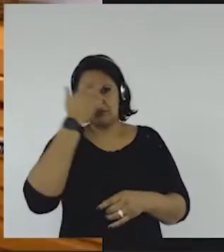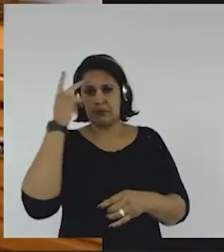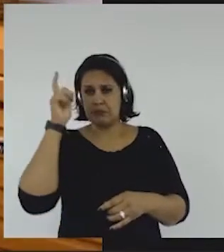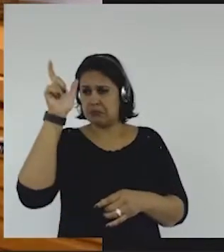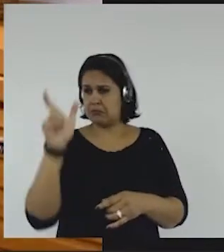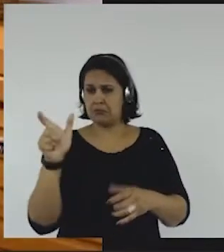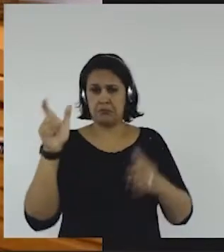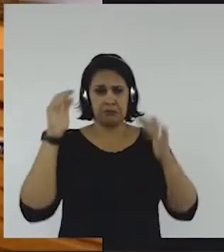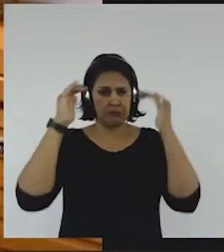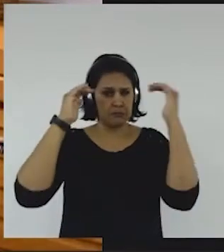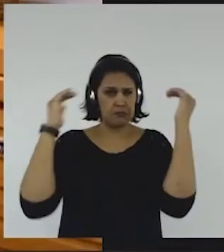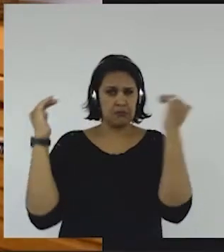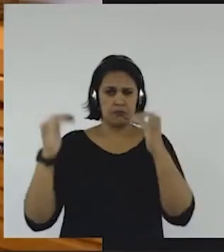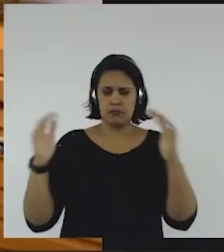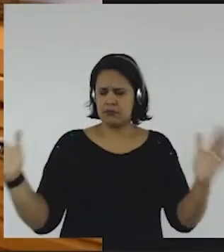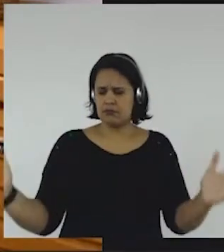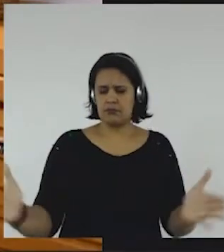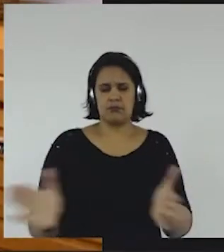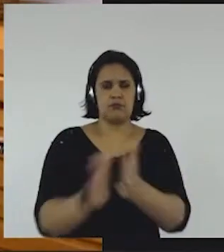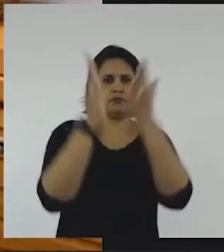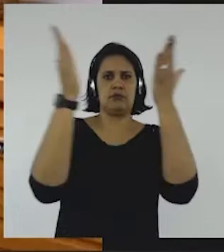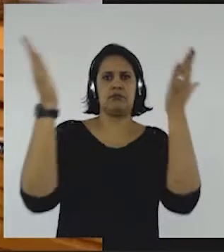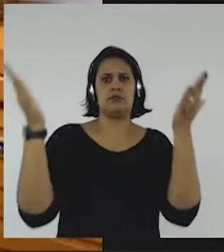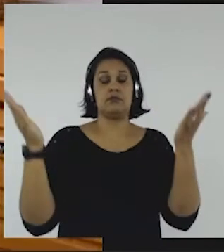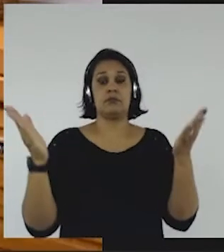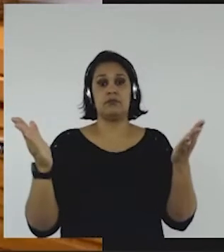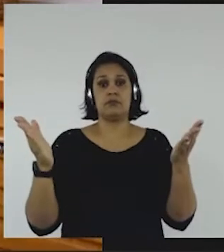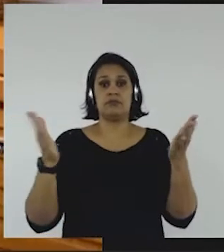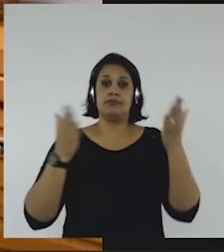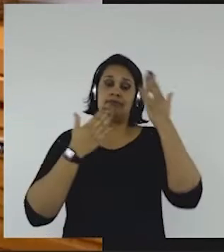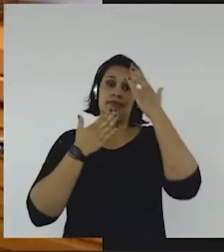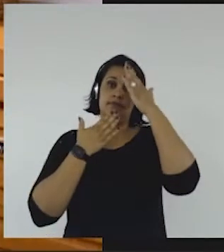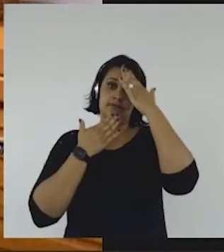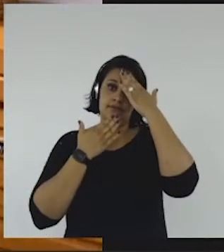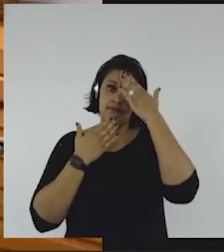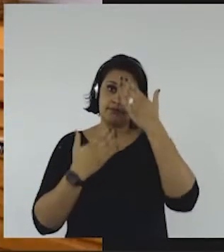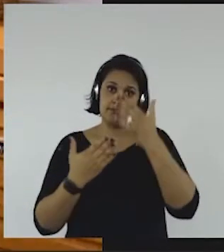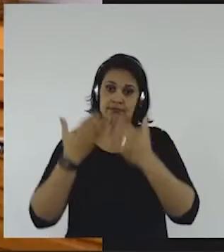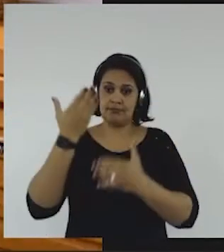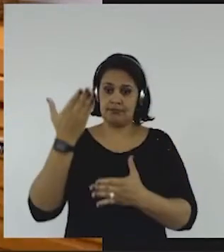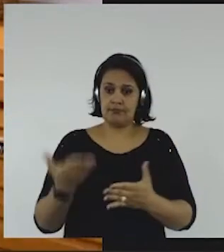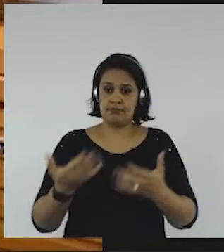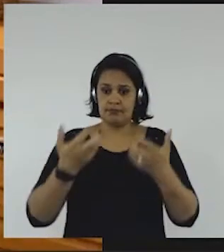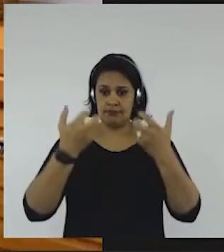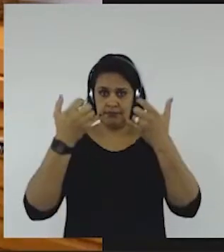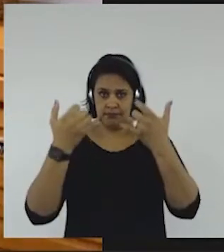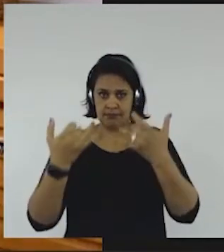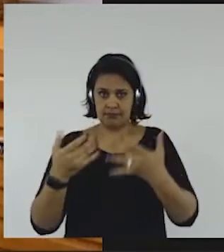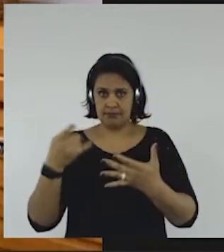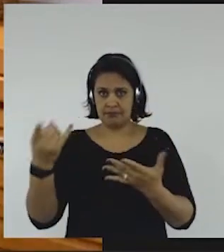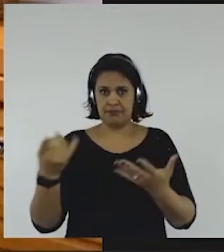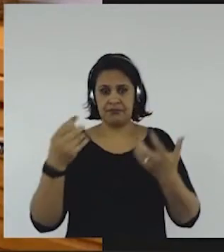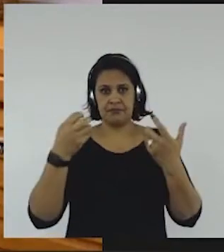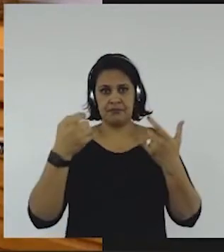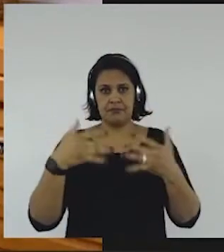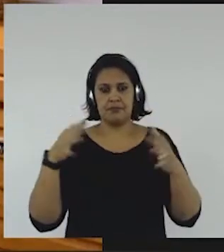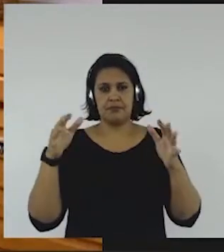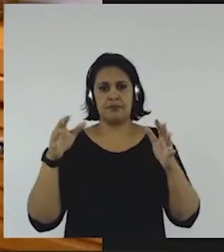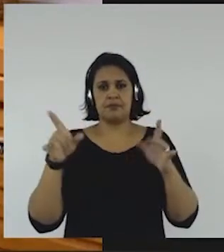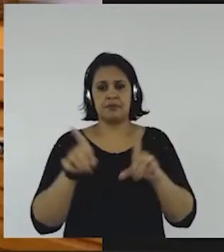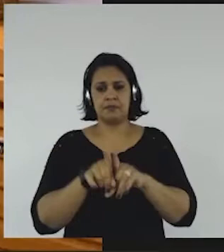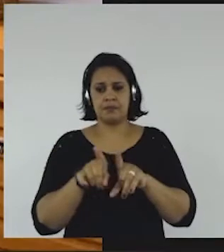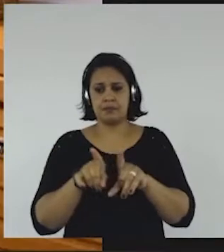pessoa, uma pessoa maravilhosa. Então, muito obrigada pela sua exposição, você que foi colega dele. E eu